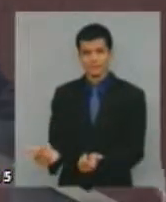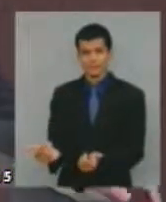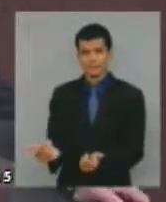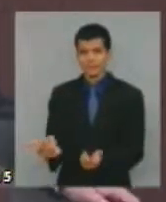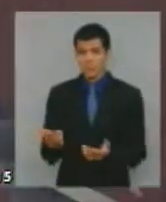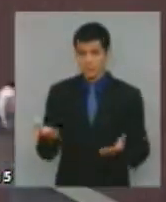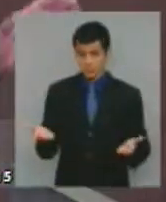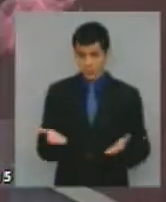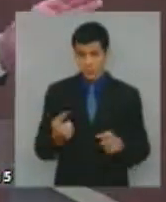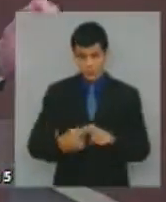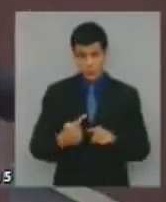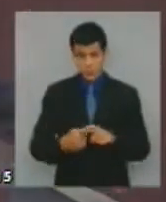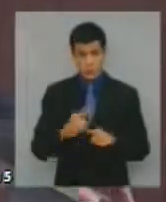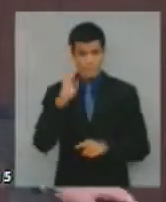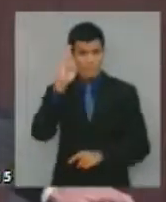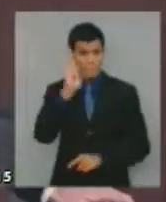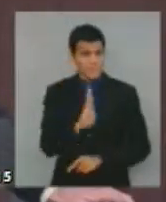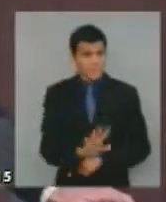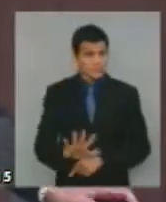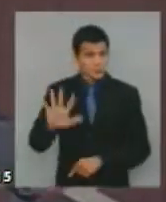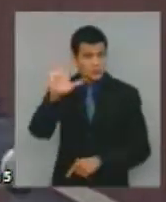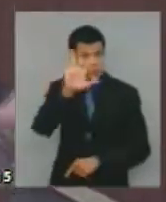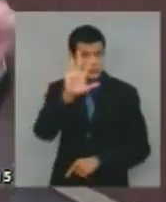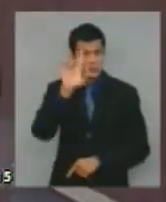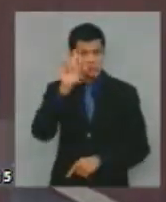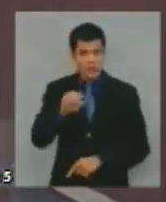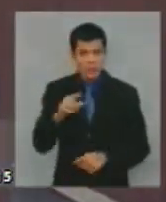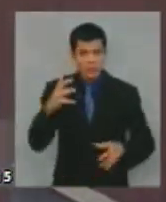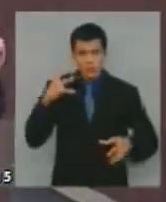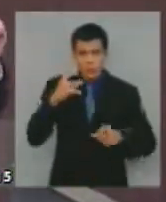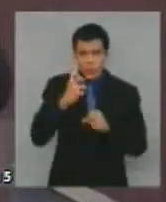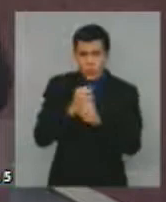da Organização Mundial de Saúde, o